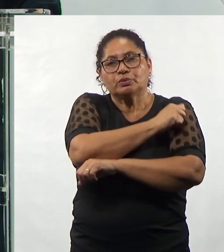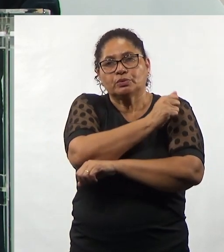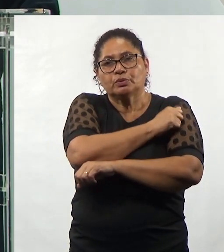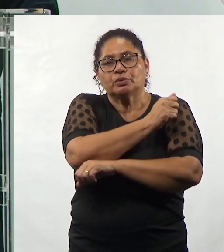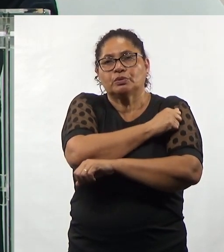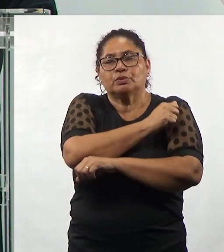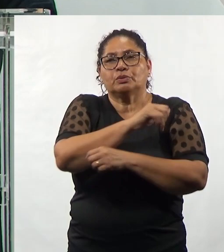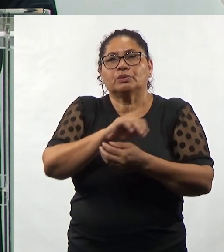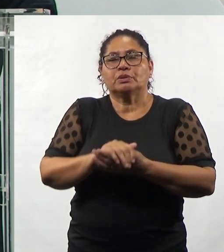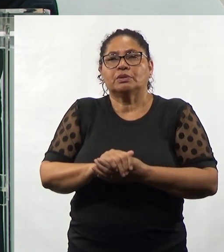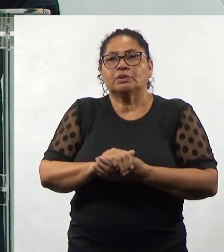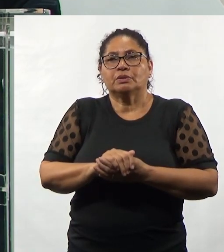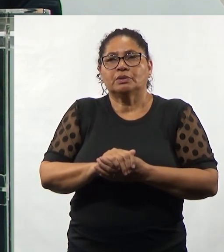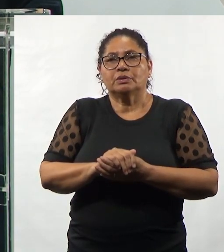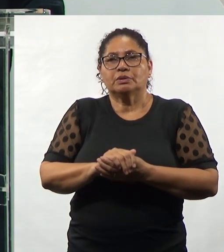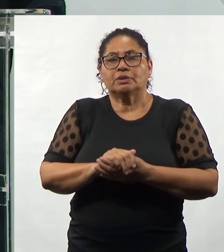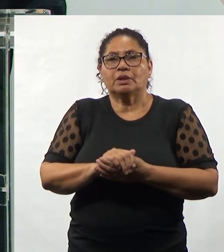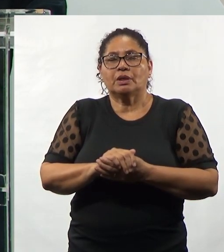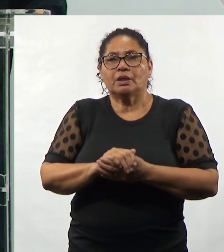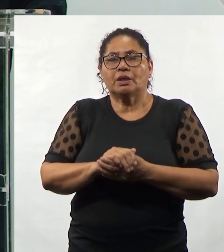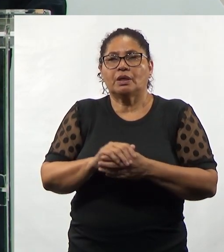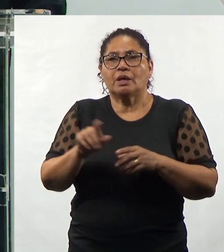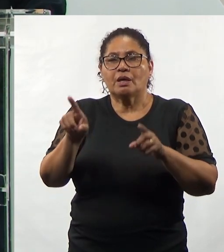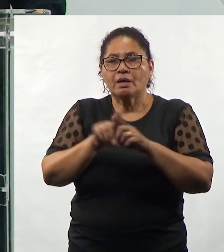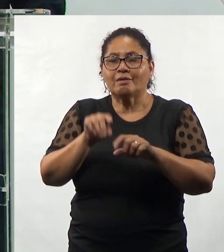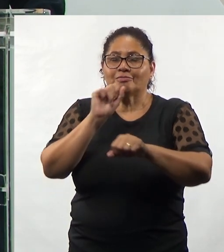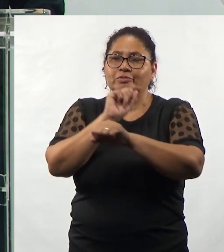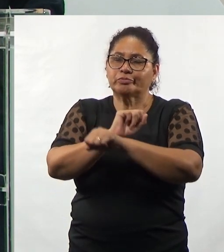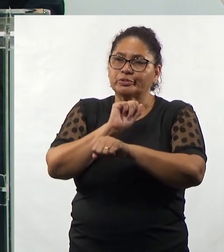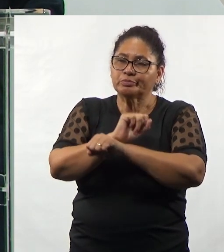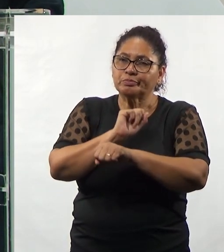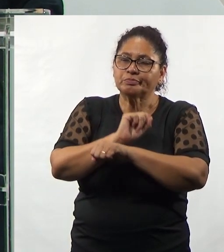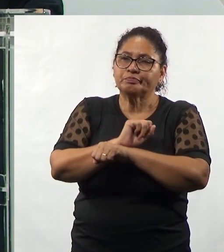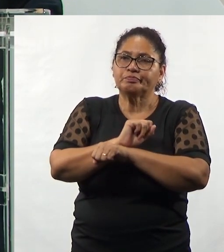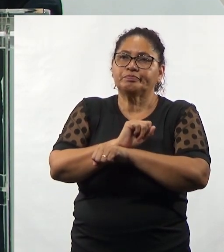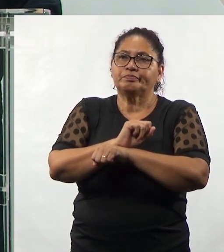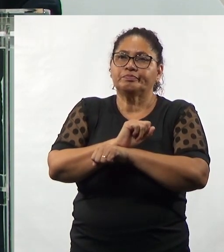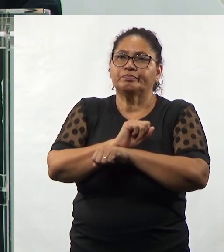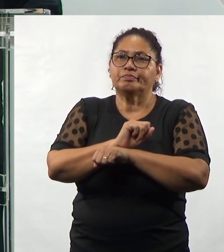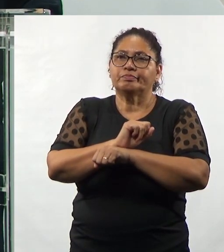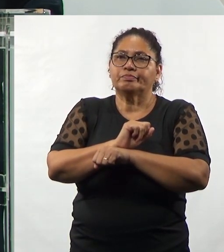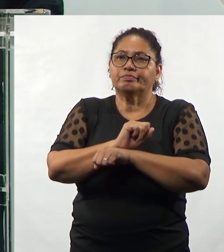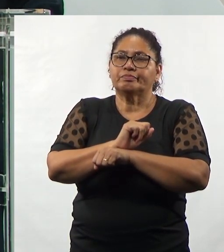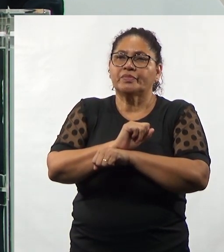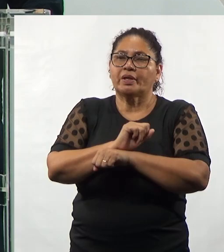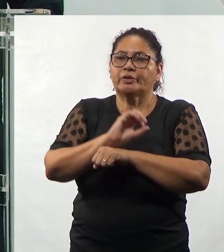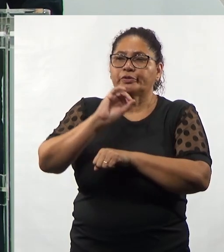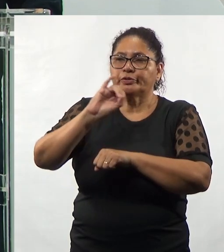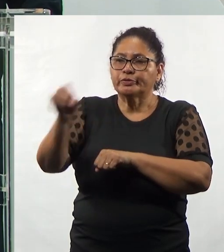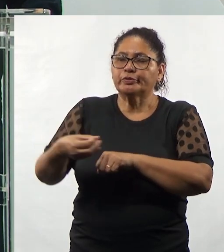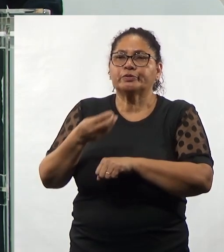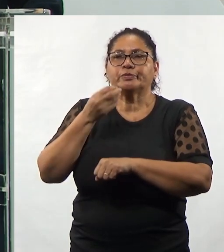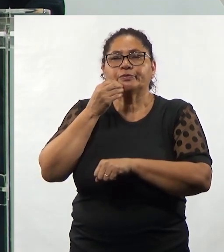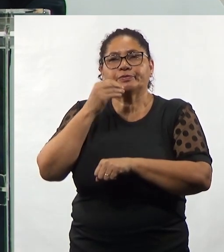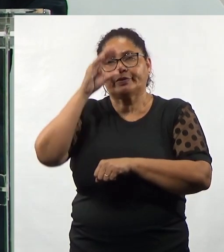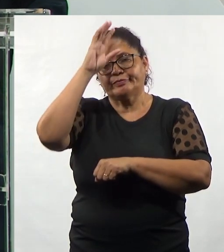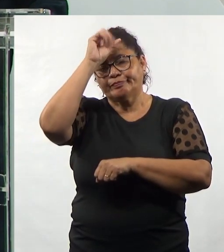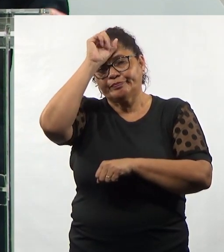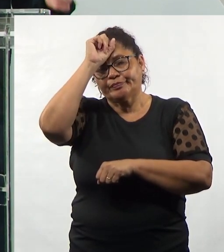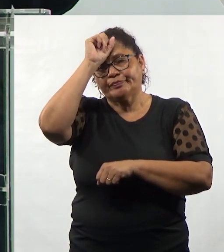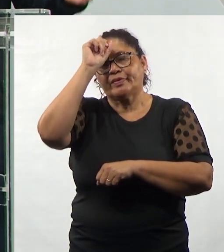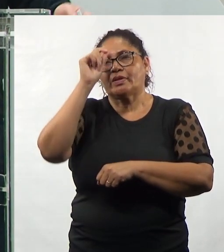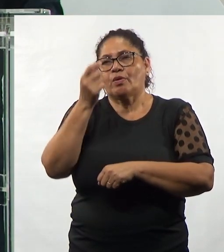dica, né, para os alunos e a gente espera que vocês tenham tido a